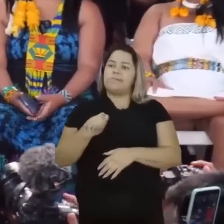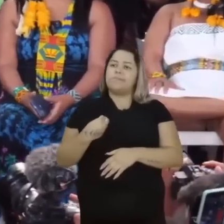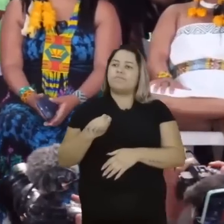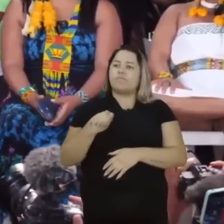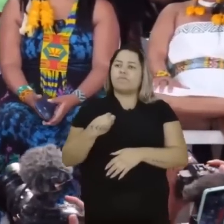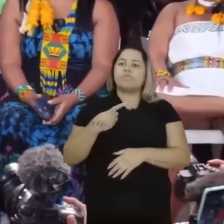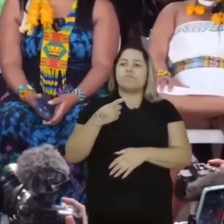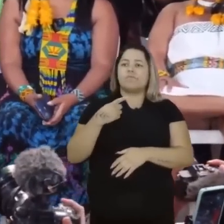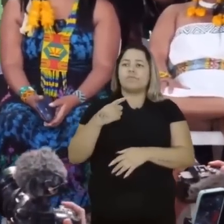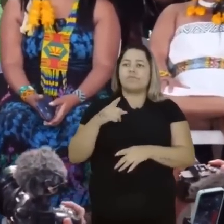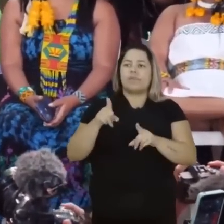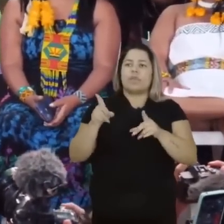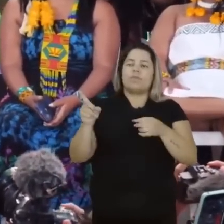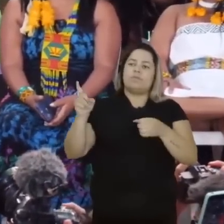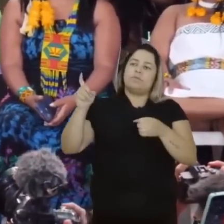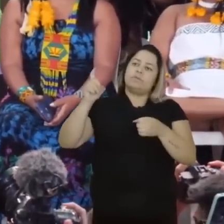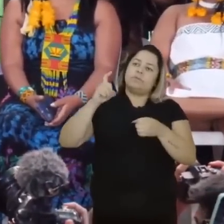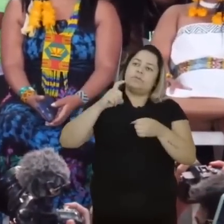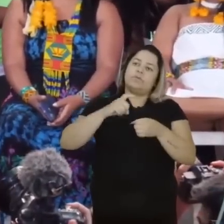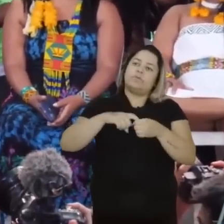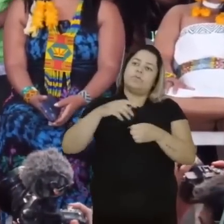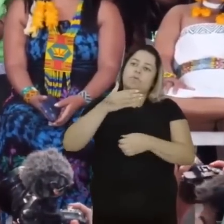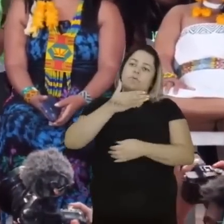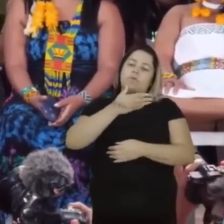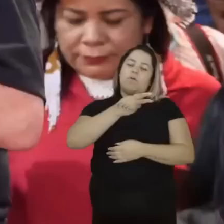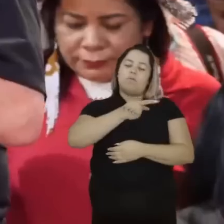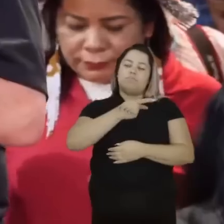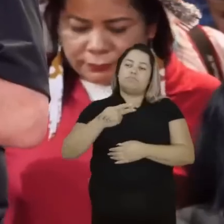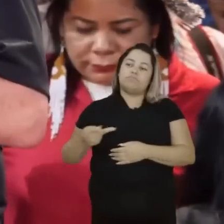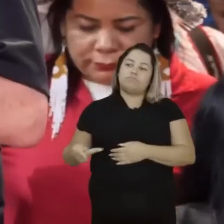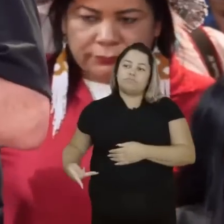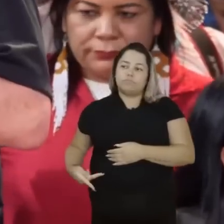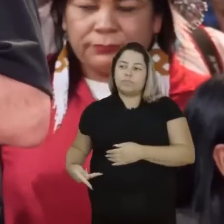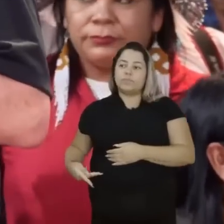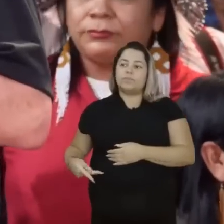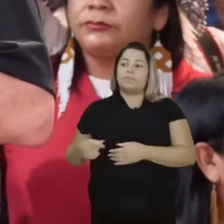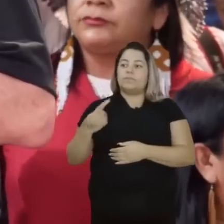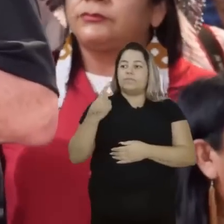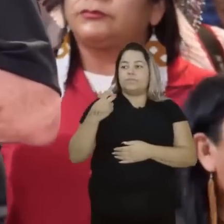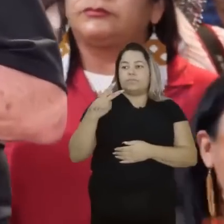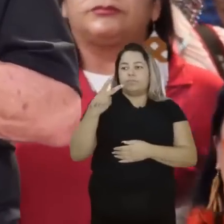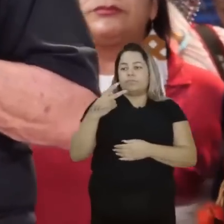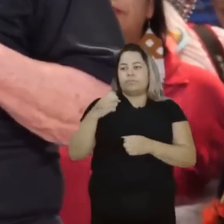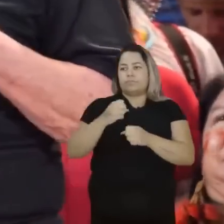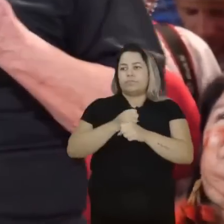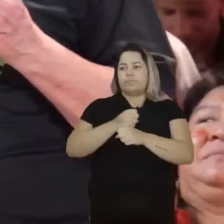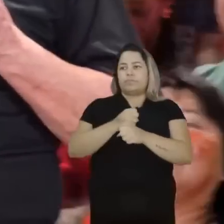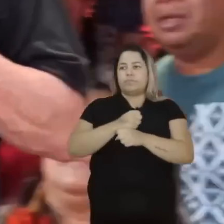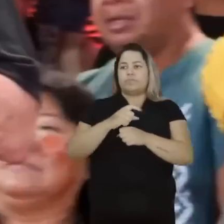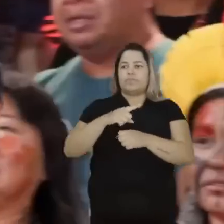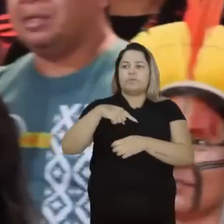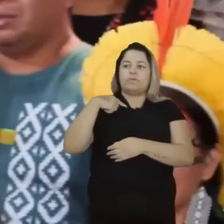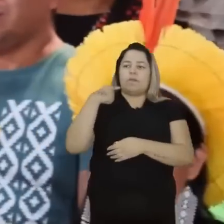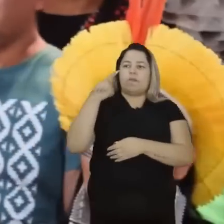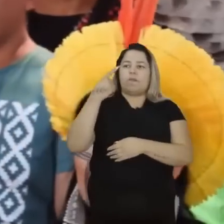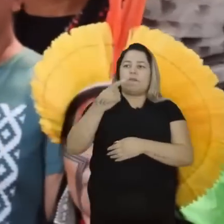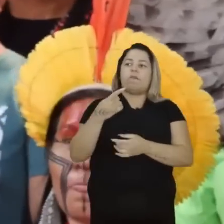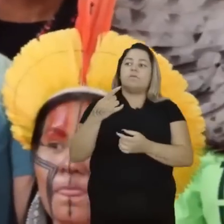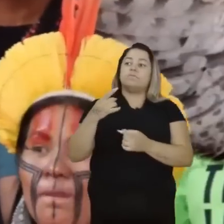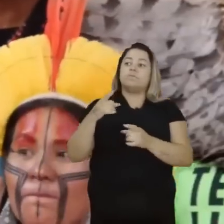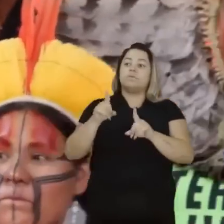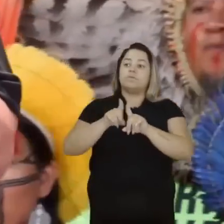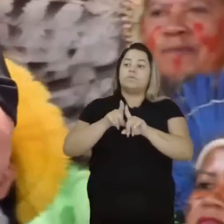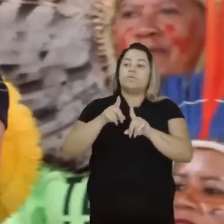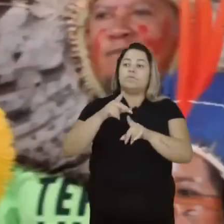disposto a voltar a governar esse país 12 anos depois que eu deixei a presidência.